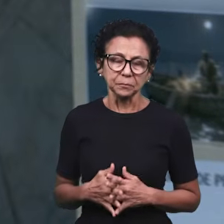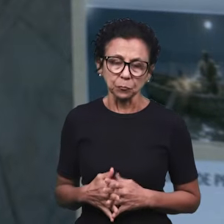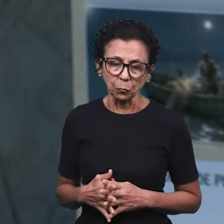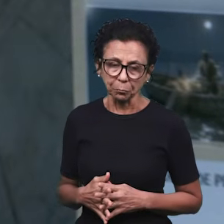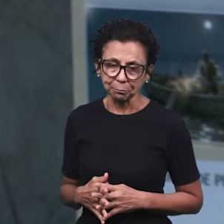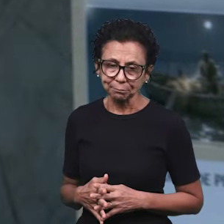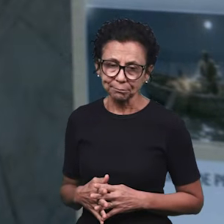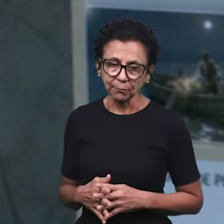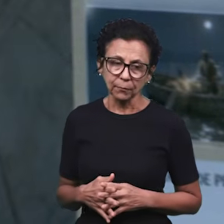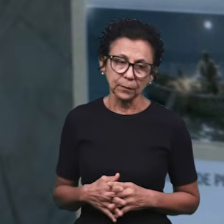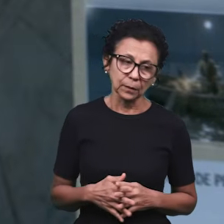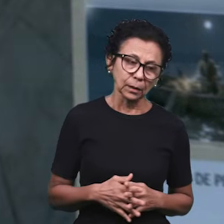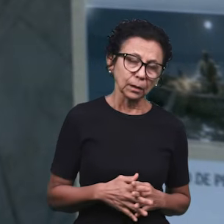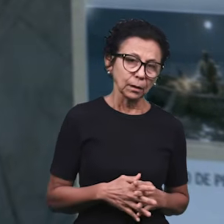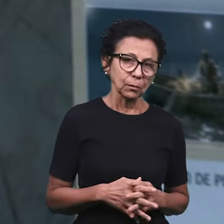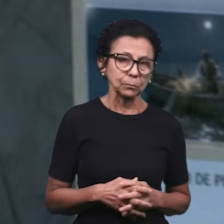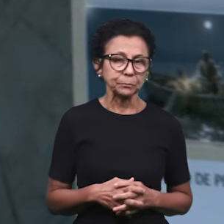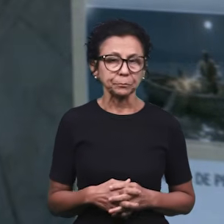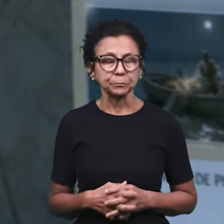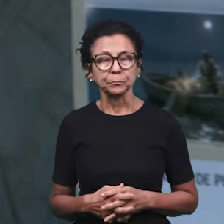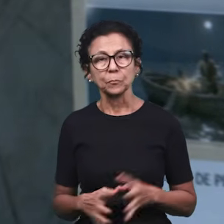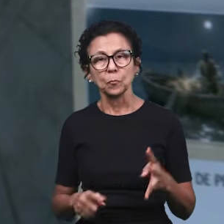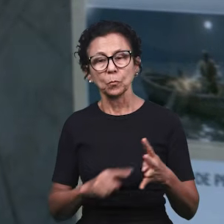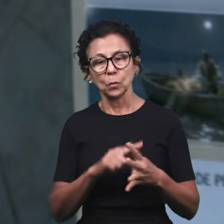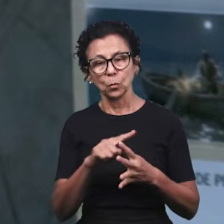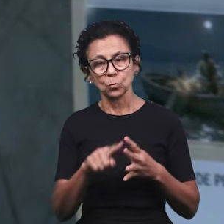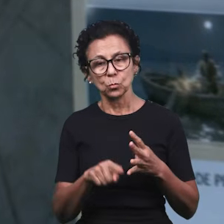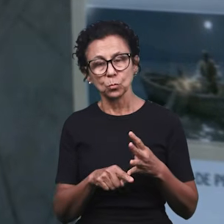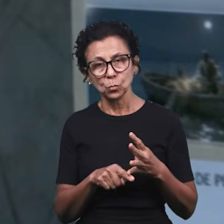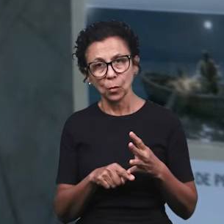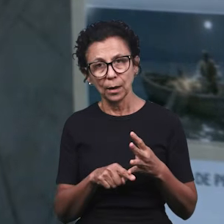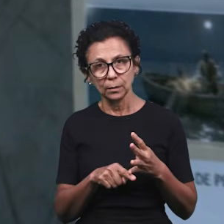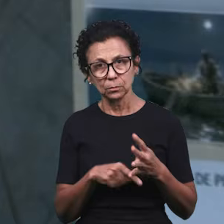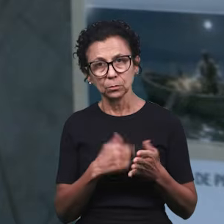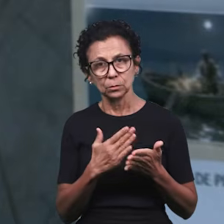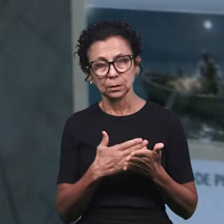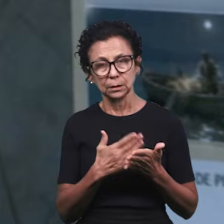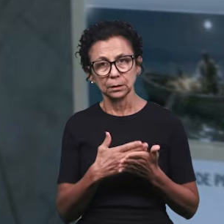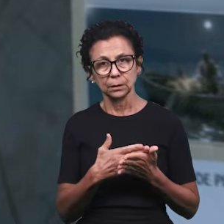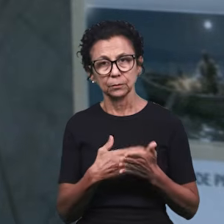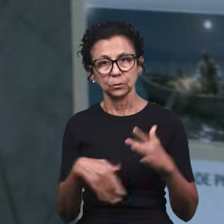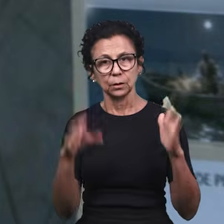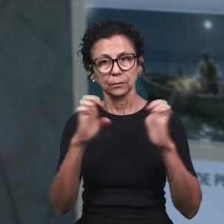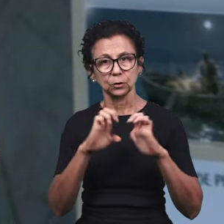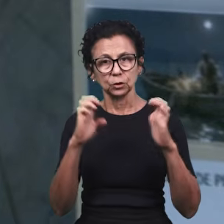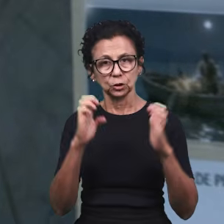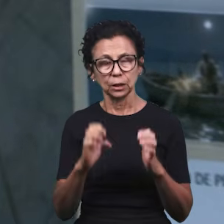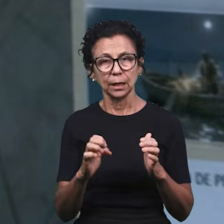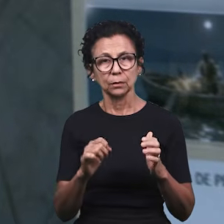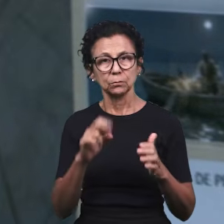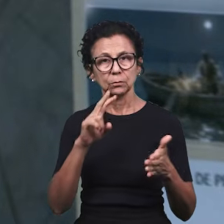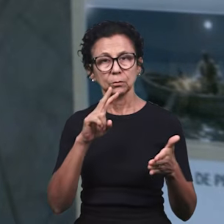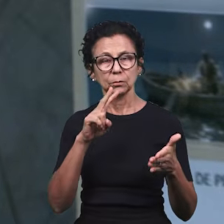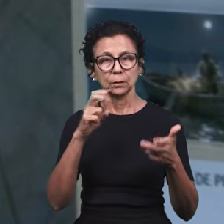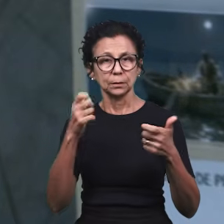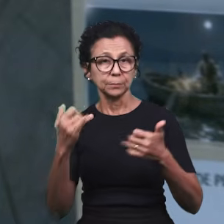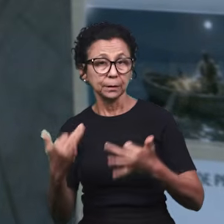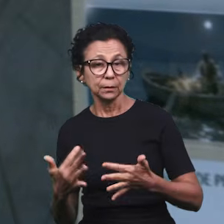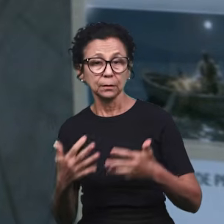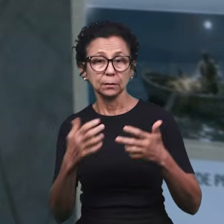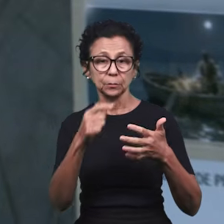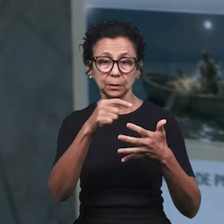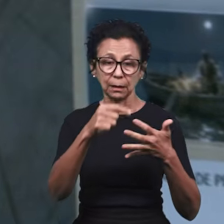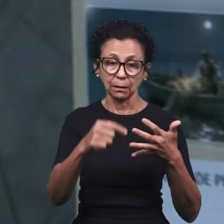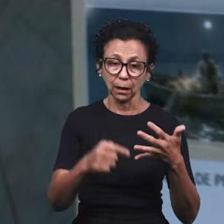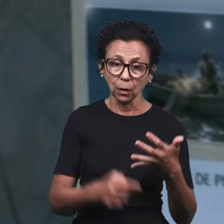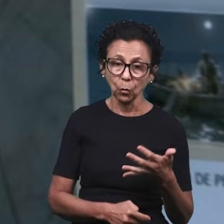historicamente, nós precisamos usar os 4 evangelhos para entender com profundidade. E às vezes nós vemos